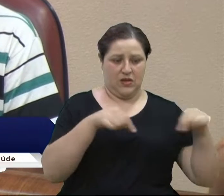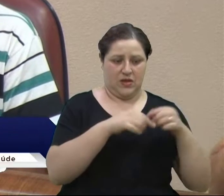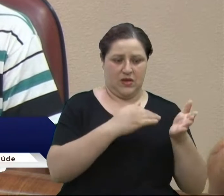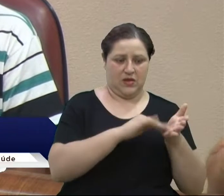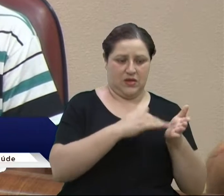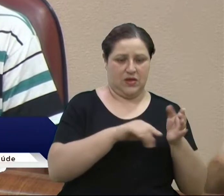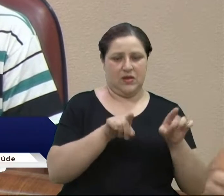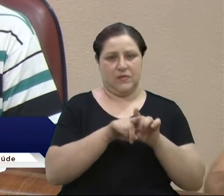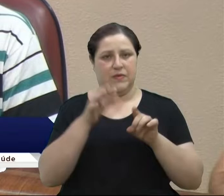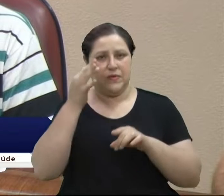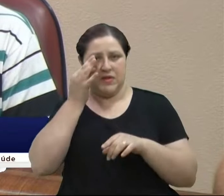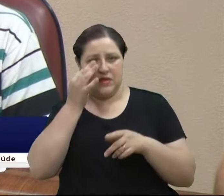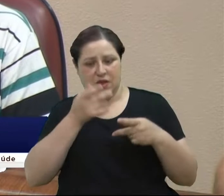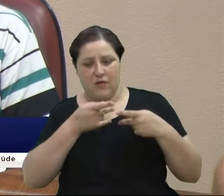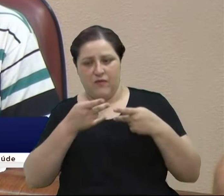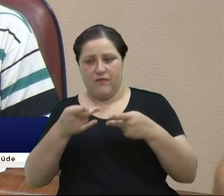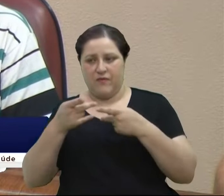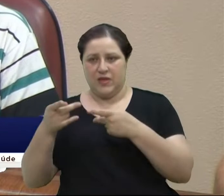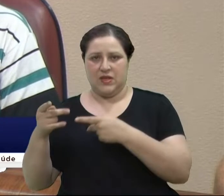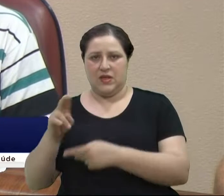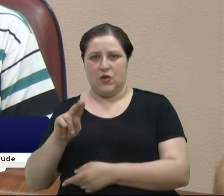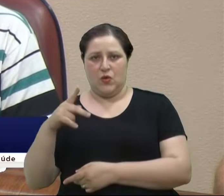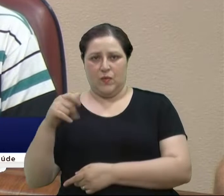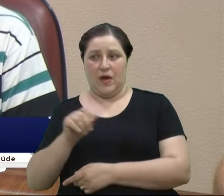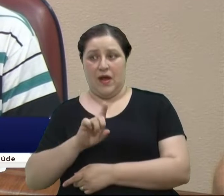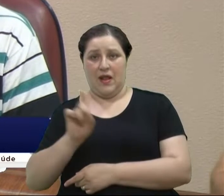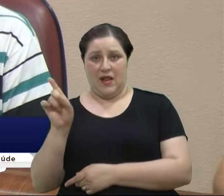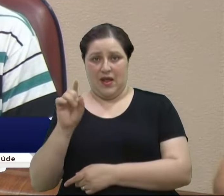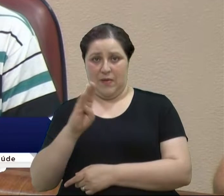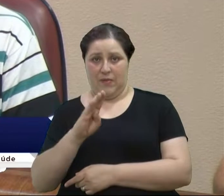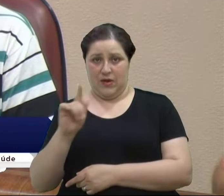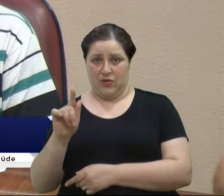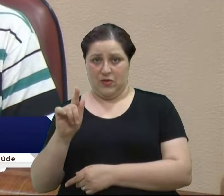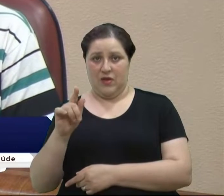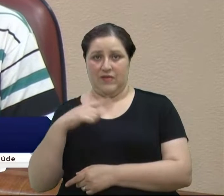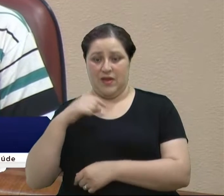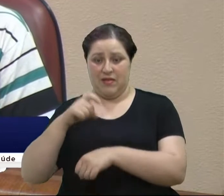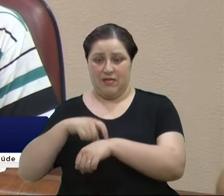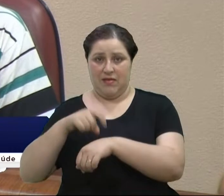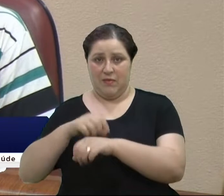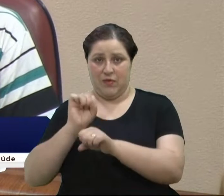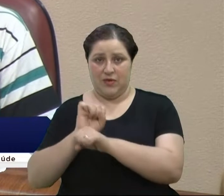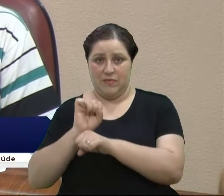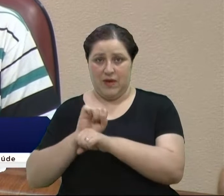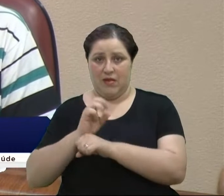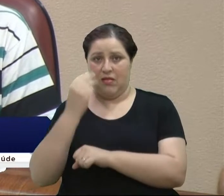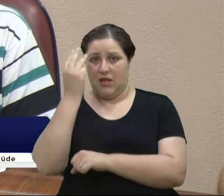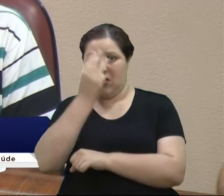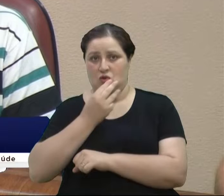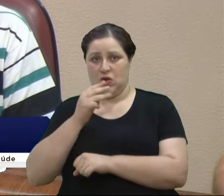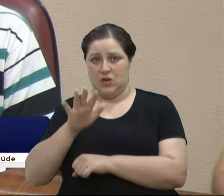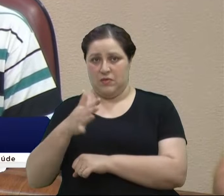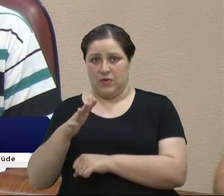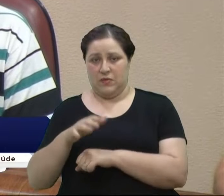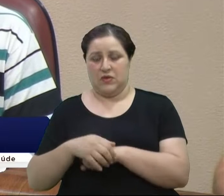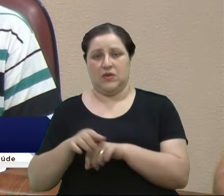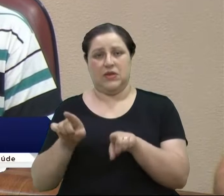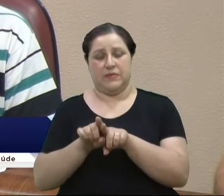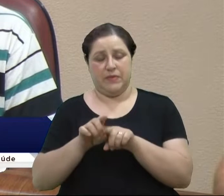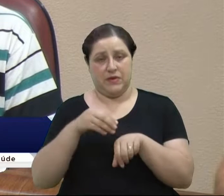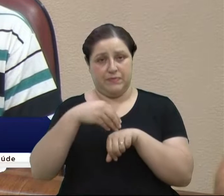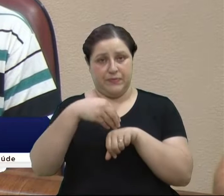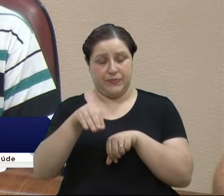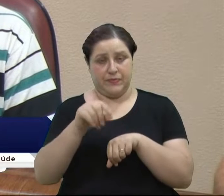presencial, visitando as UPAs. O tempo de espera das UPAs lá gira em torno de 3 horas. Quero frisar também